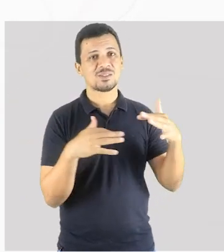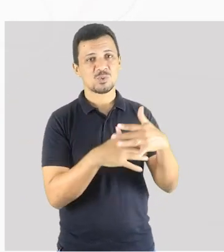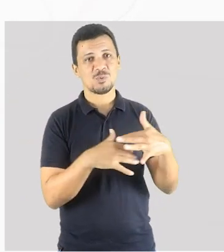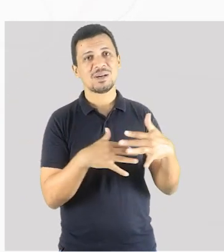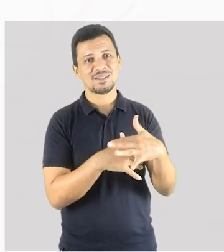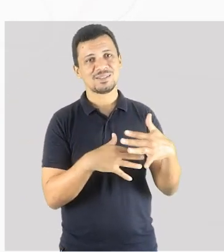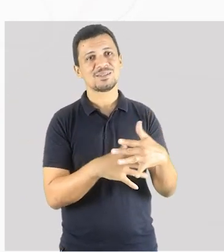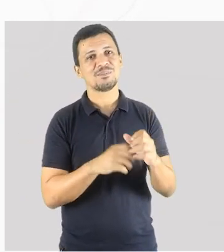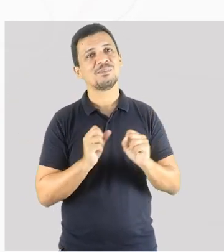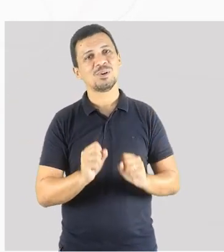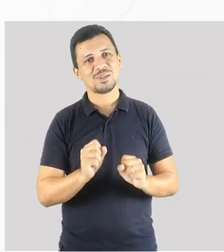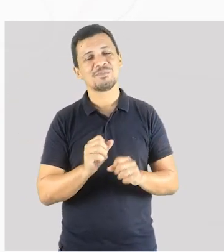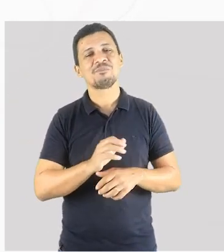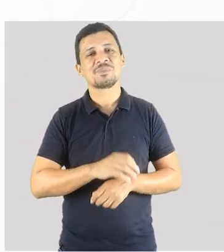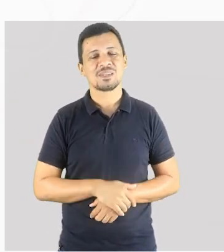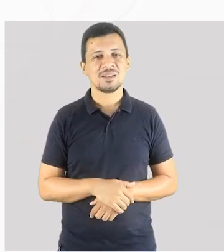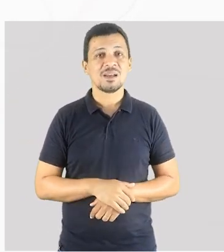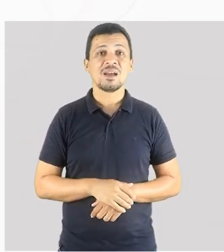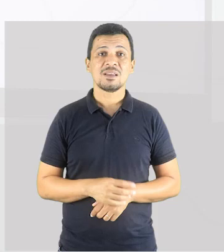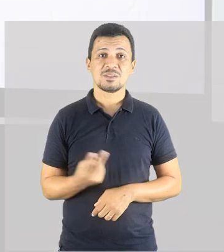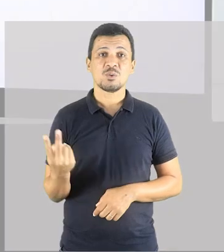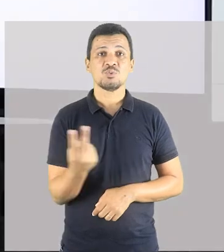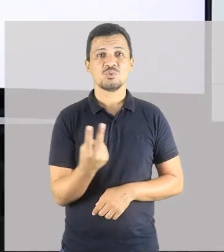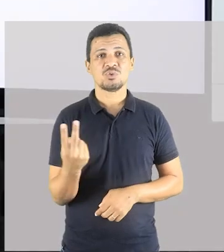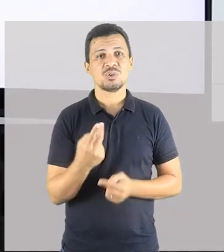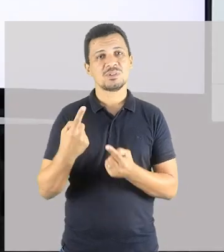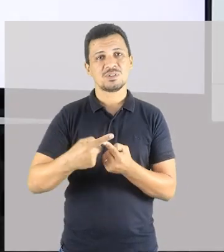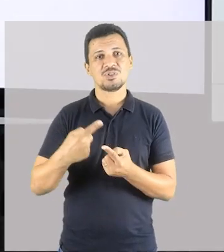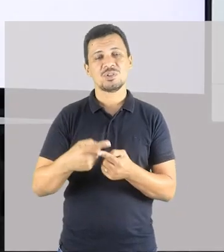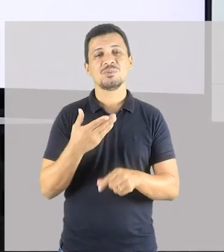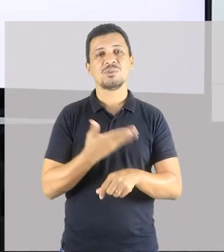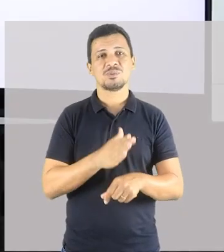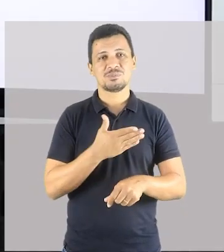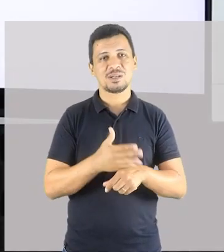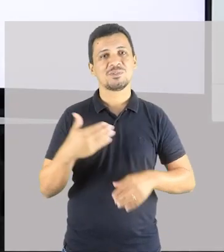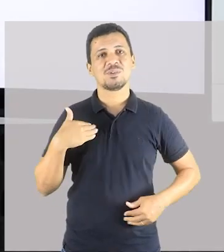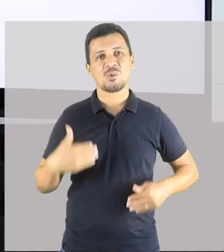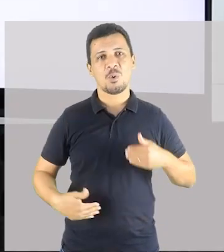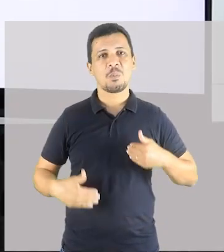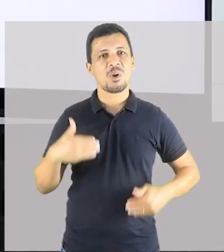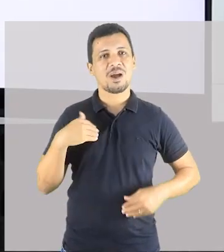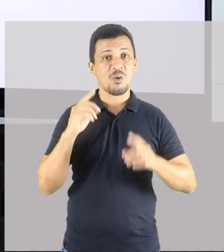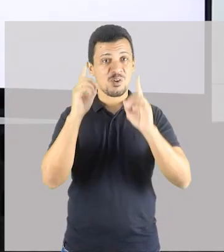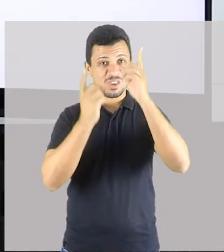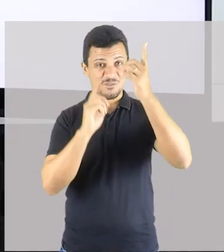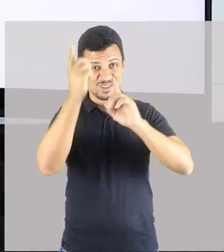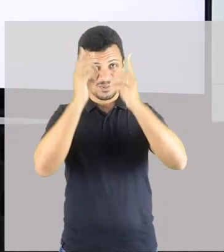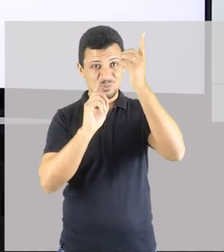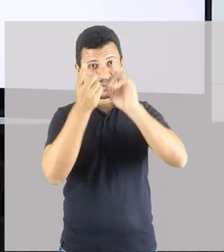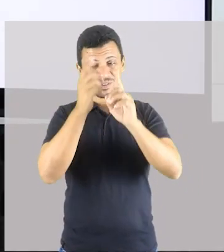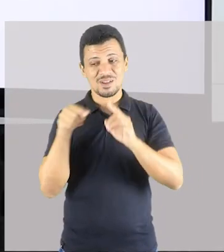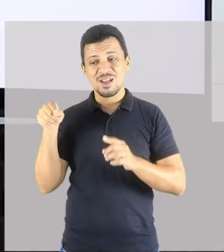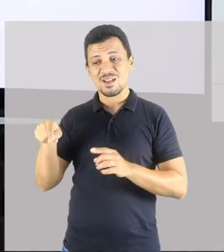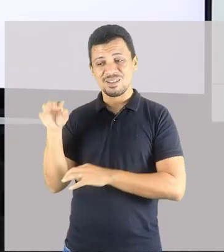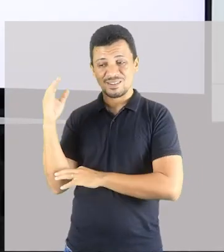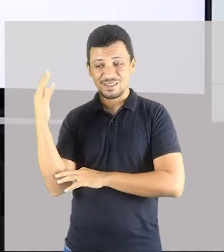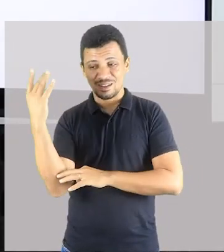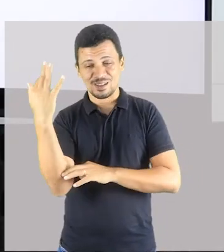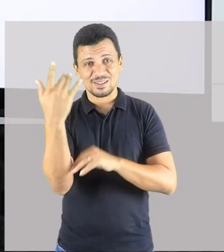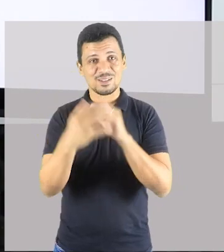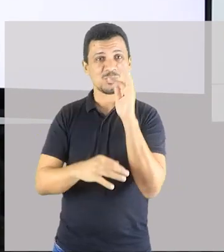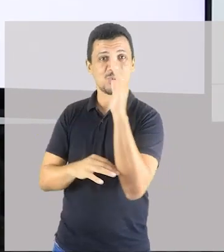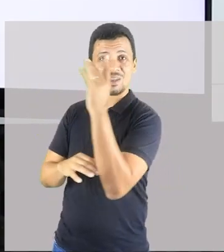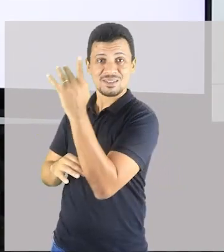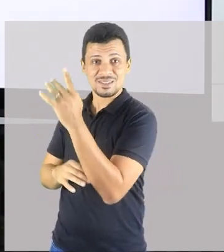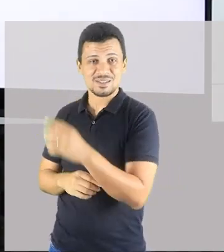urbanas. Então essas são as classificações das práticas corporais de aventura. Prática corporal de aventura na natureza,